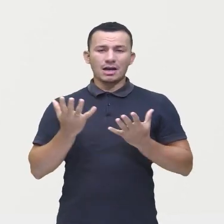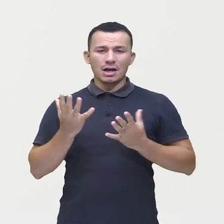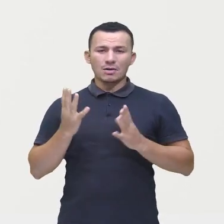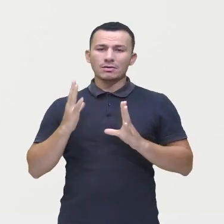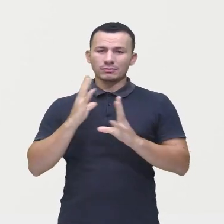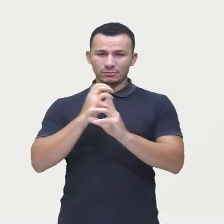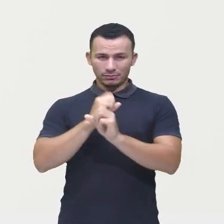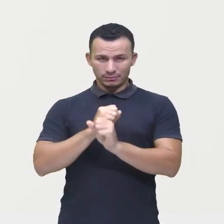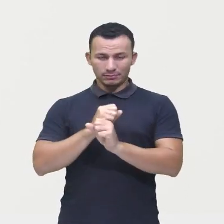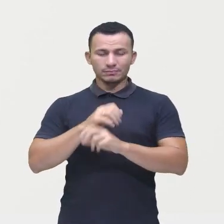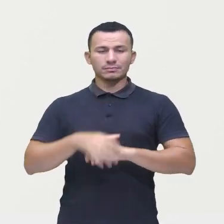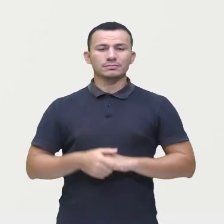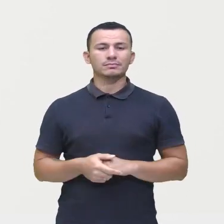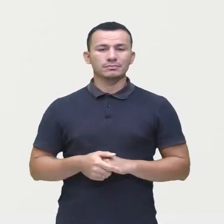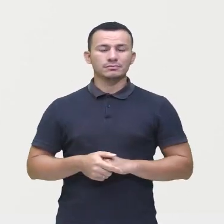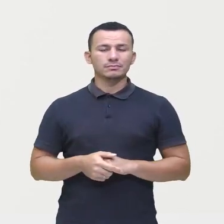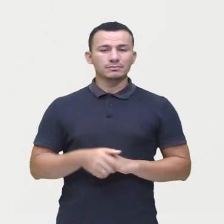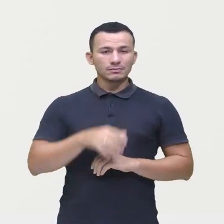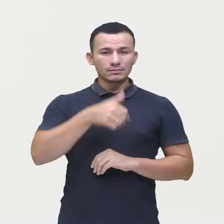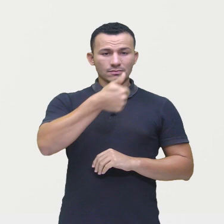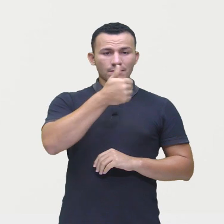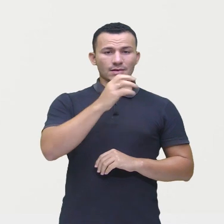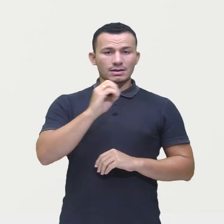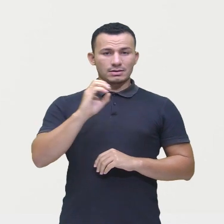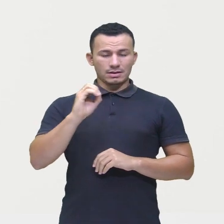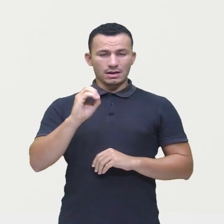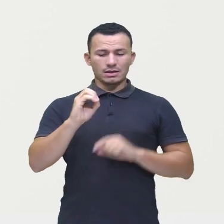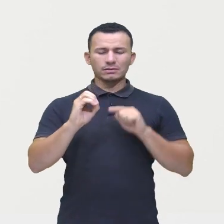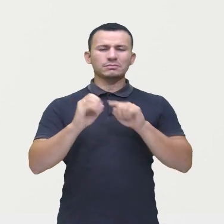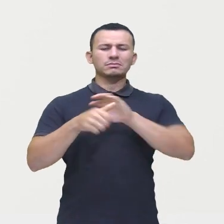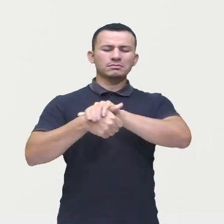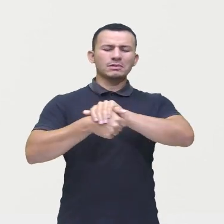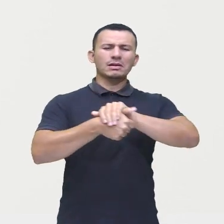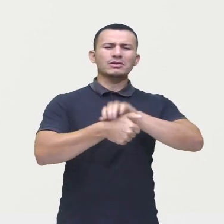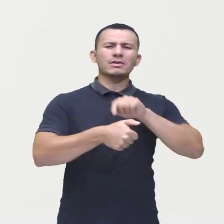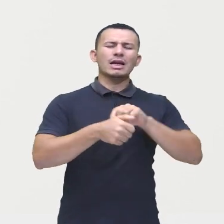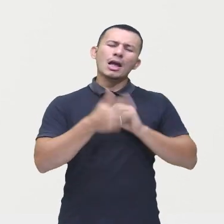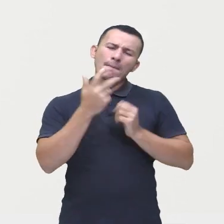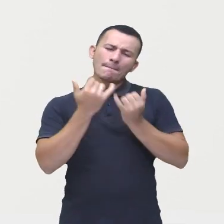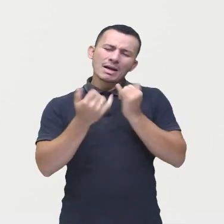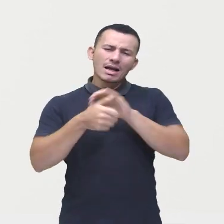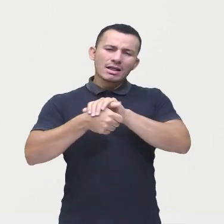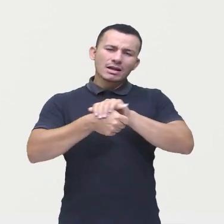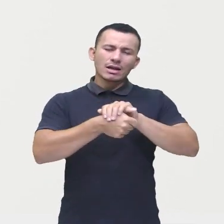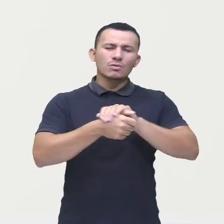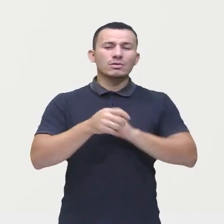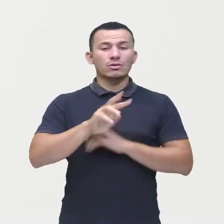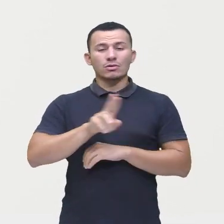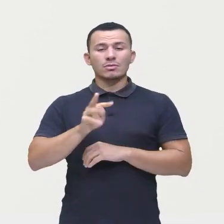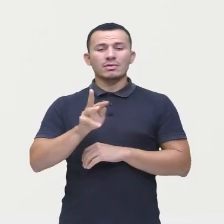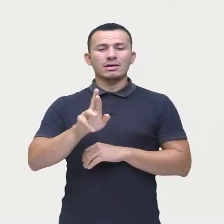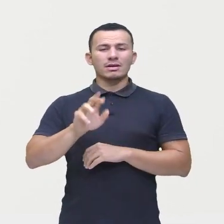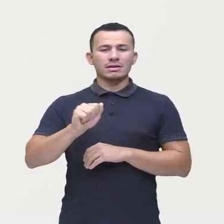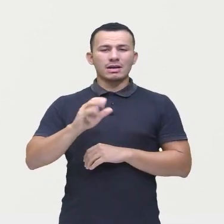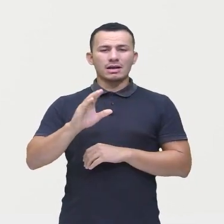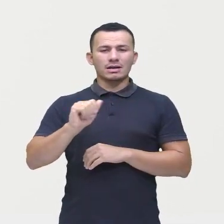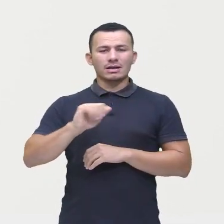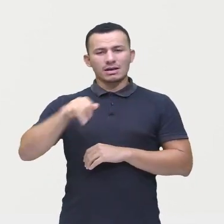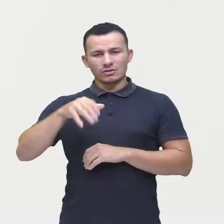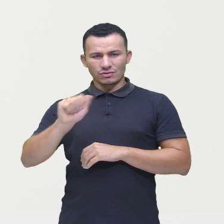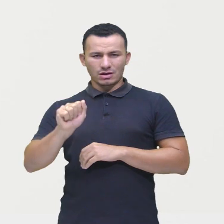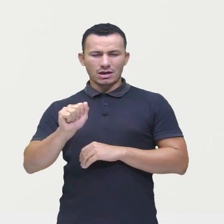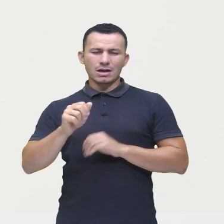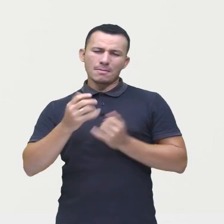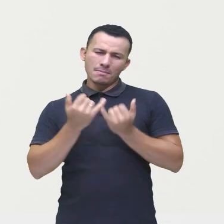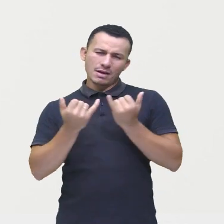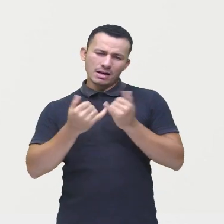100 tracajás, tá certo? Professor, o que é tracajá? É um tipo de tartaruguinha que tem aqui, tá bom? Olha aí, vou fazer um tracajá bem bonitinho